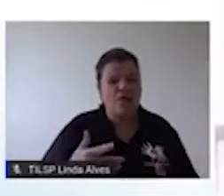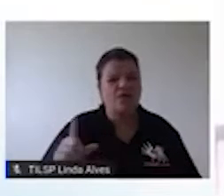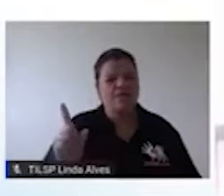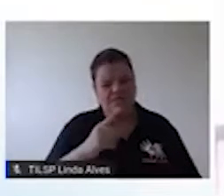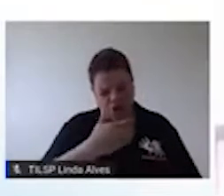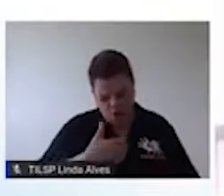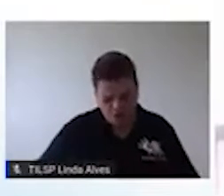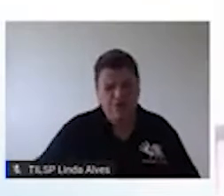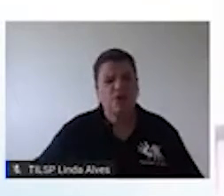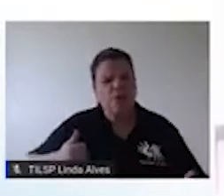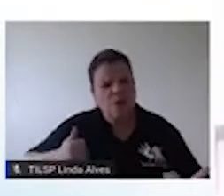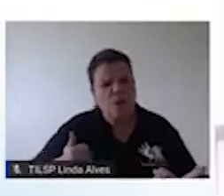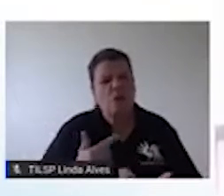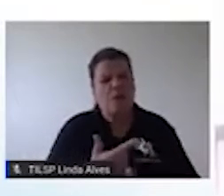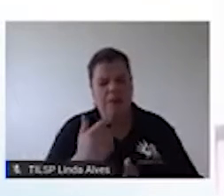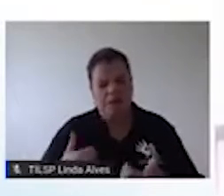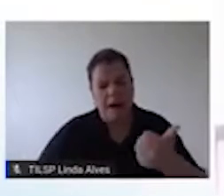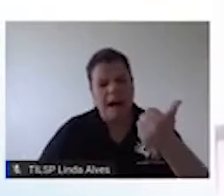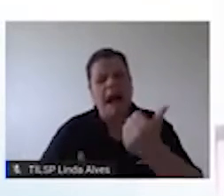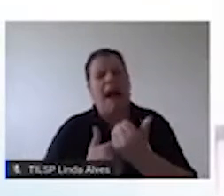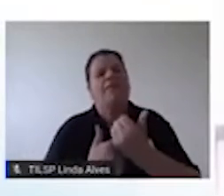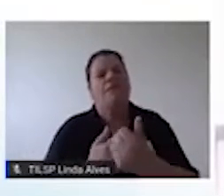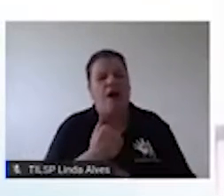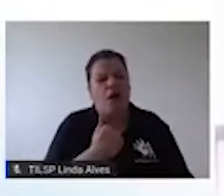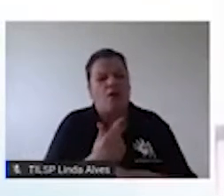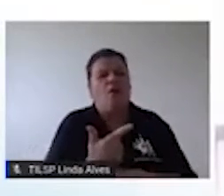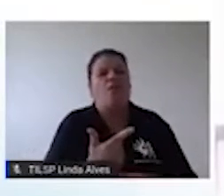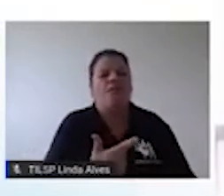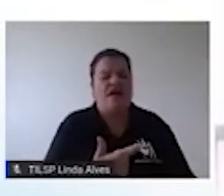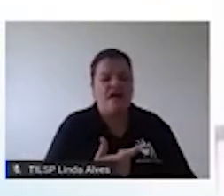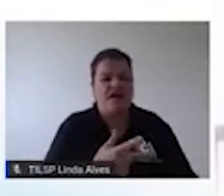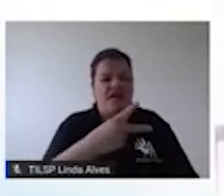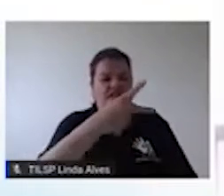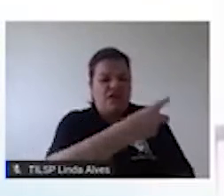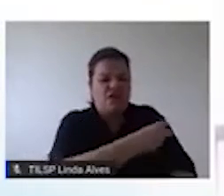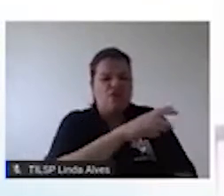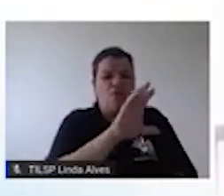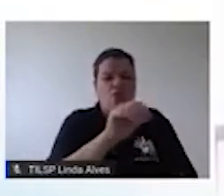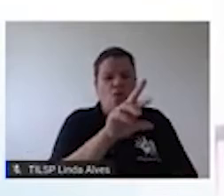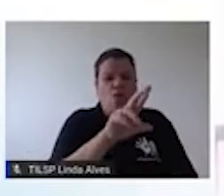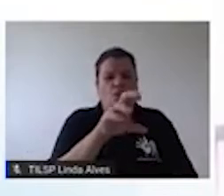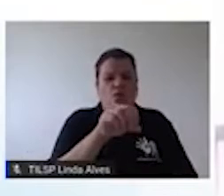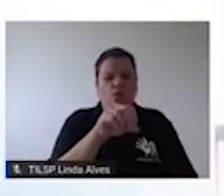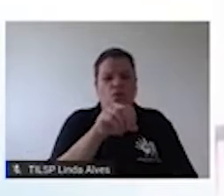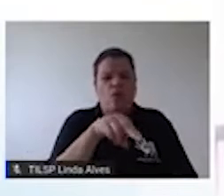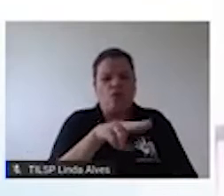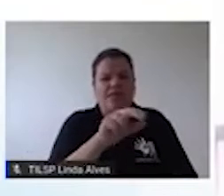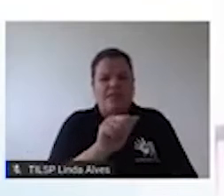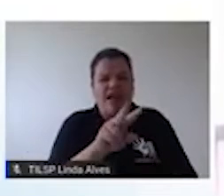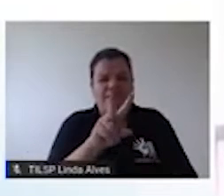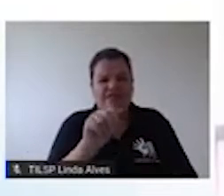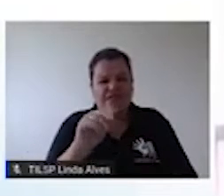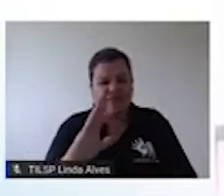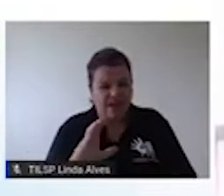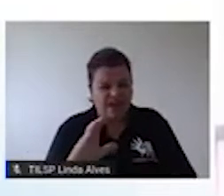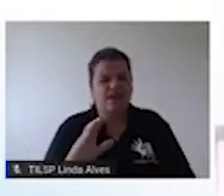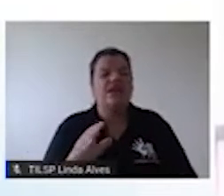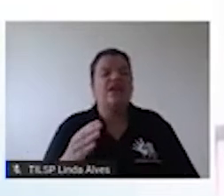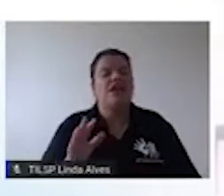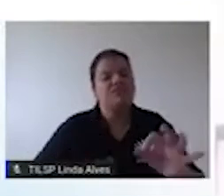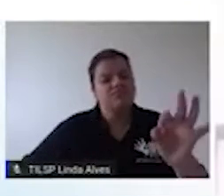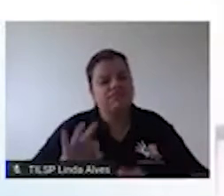governo ajudar a comprar a Coronavac e começar a fazer um